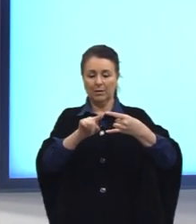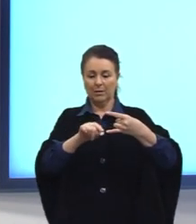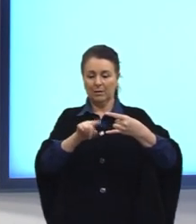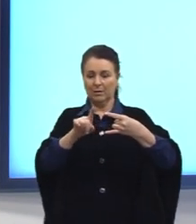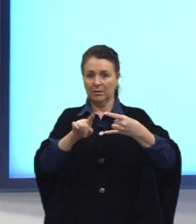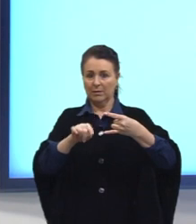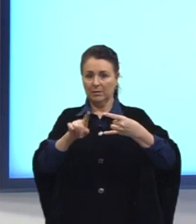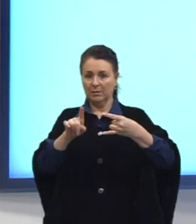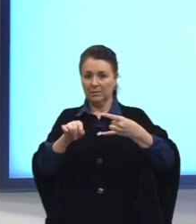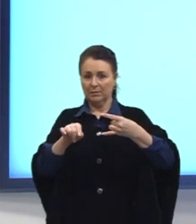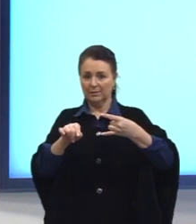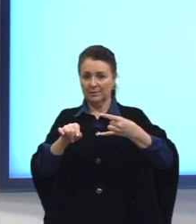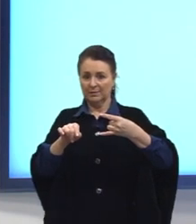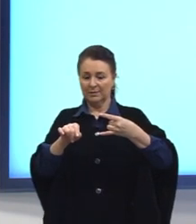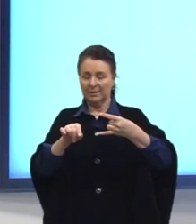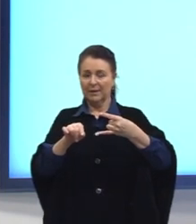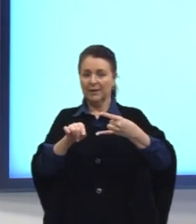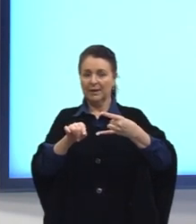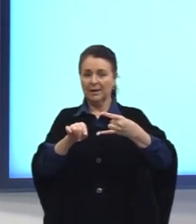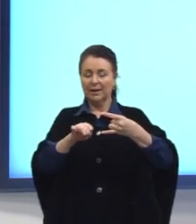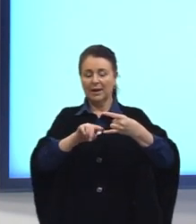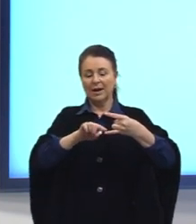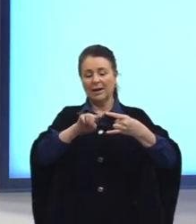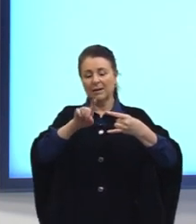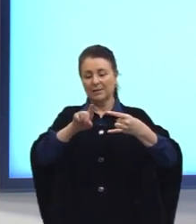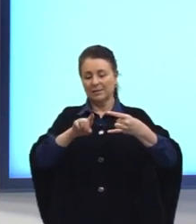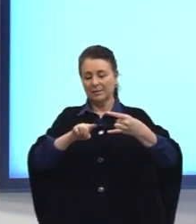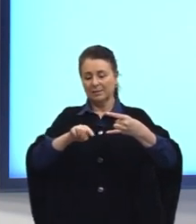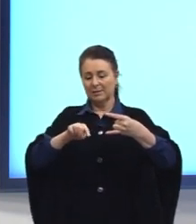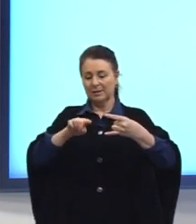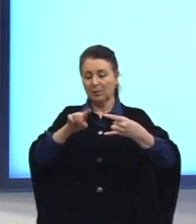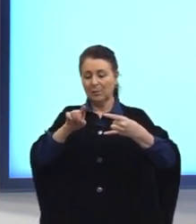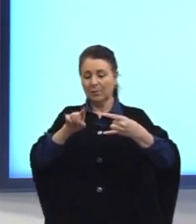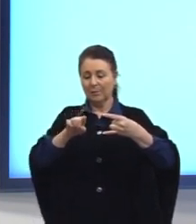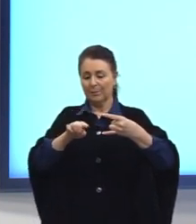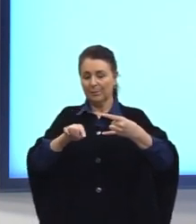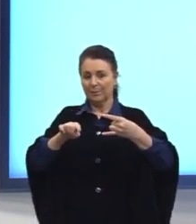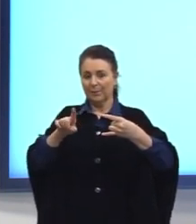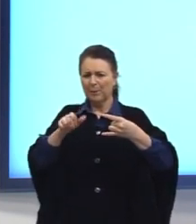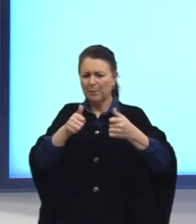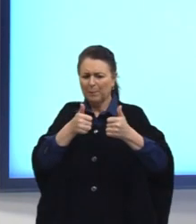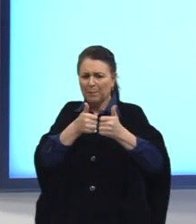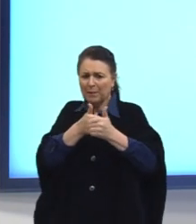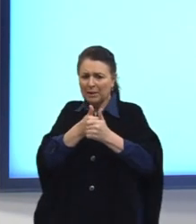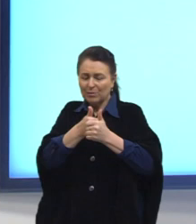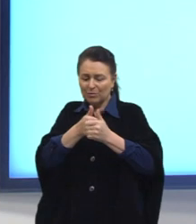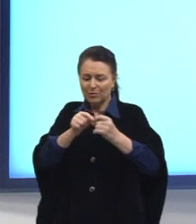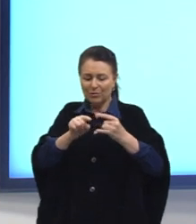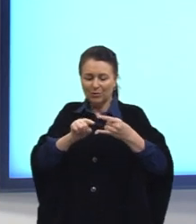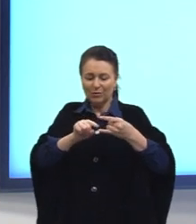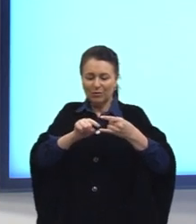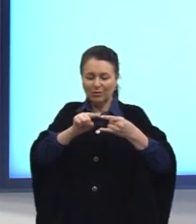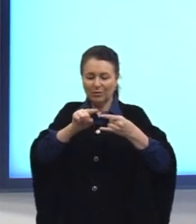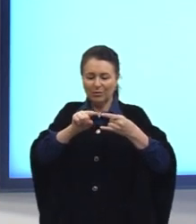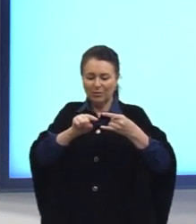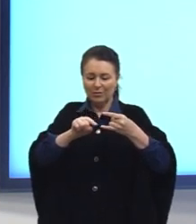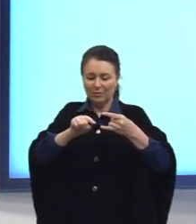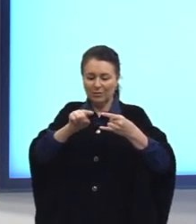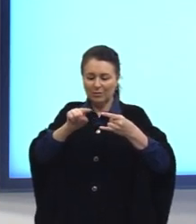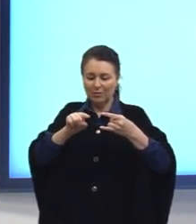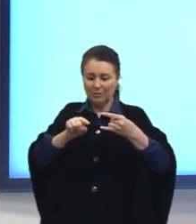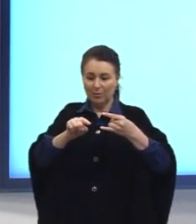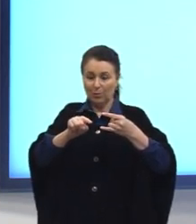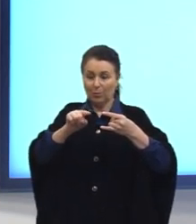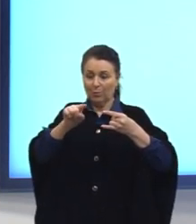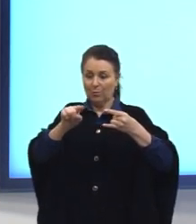aconteceu aqui as ondas né as relações estão muito mais próximas do que aqui ela já começou a se afastar